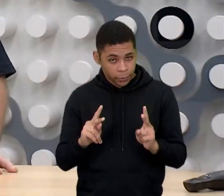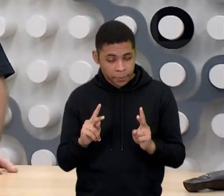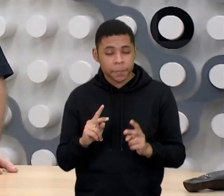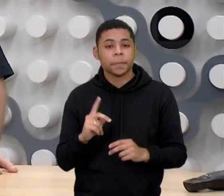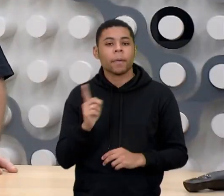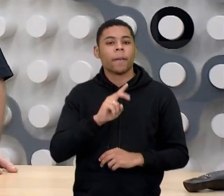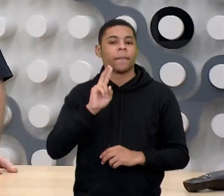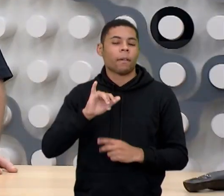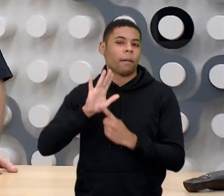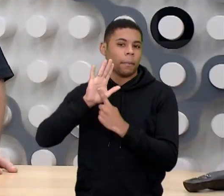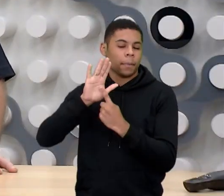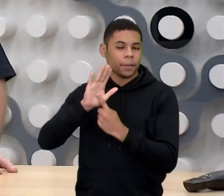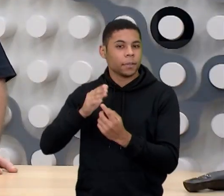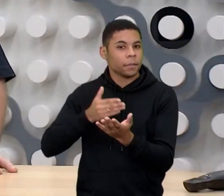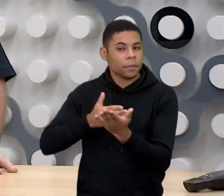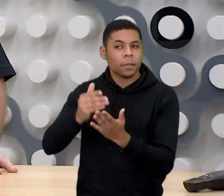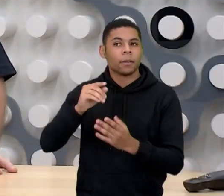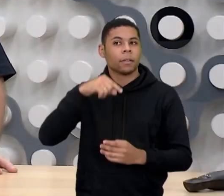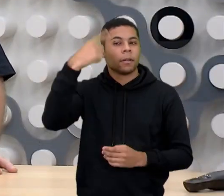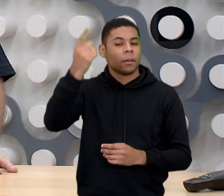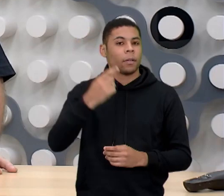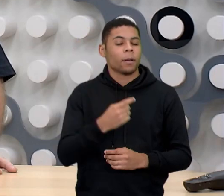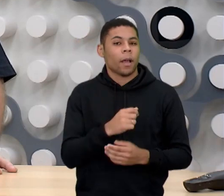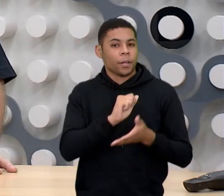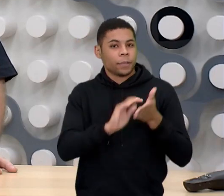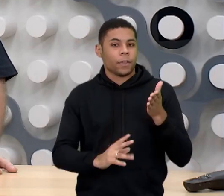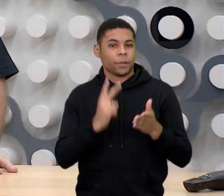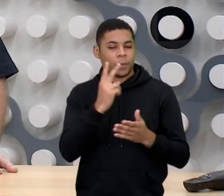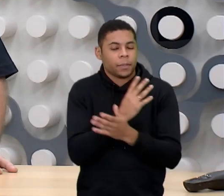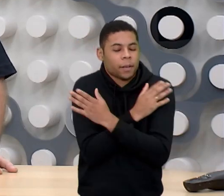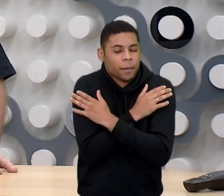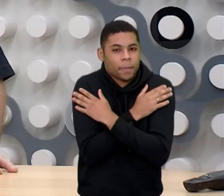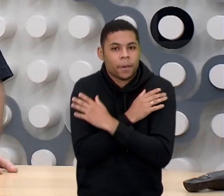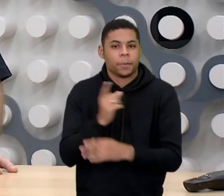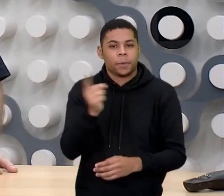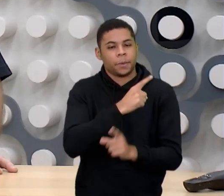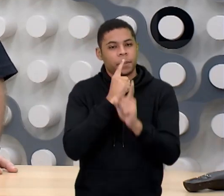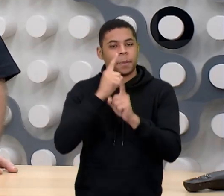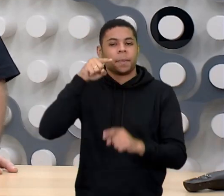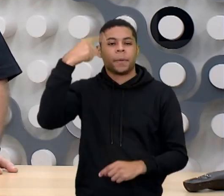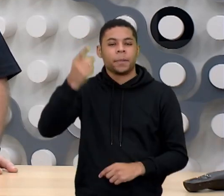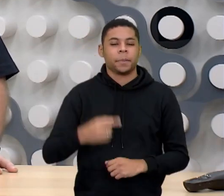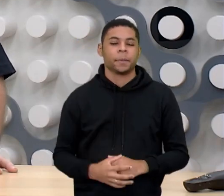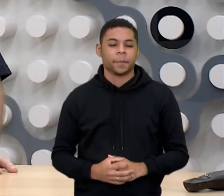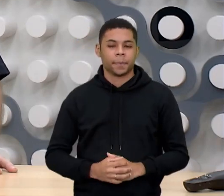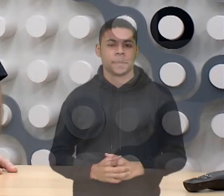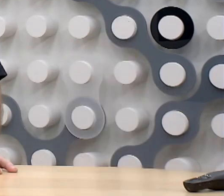apresentando aí a introdução 2 da atividade 2. Um forte abraço a todos e até a próxima.